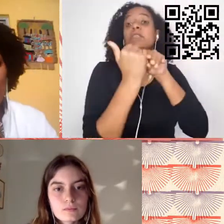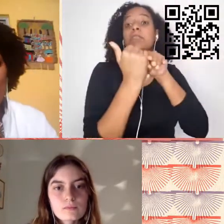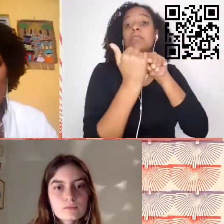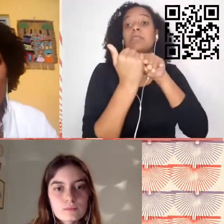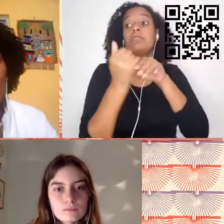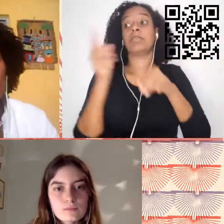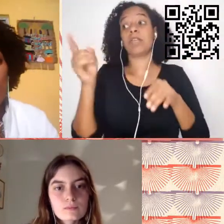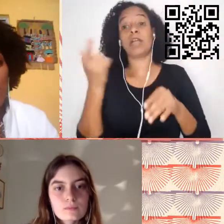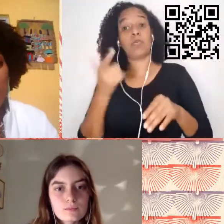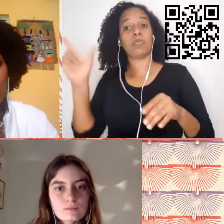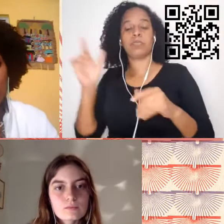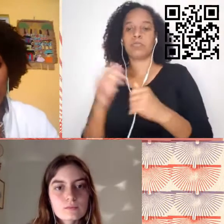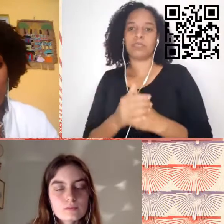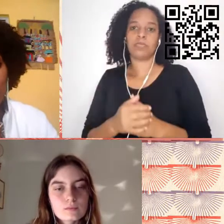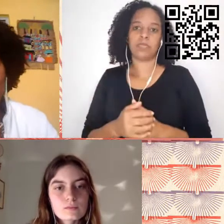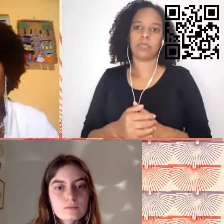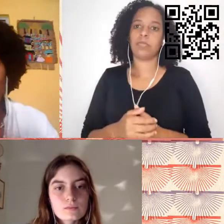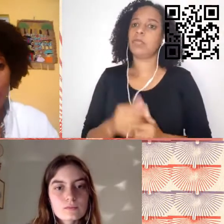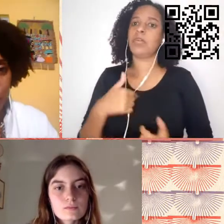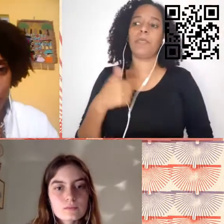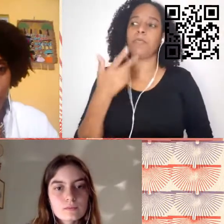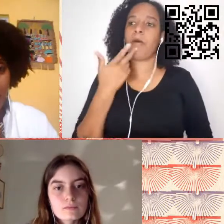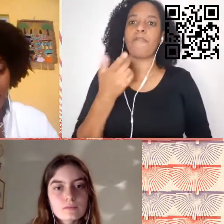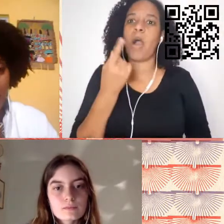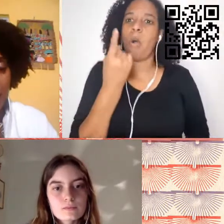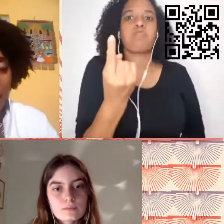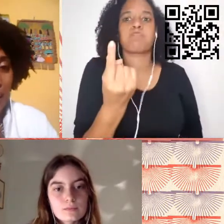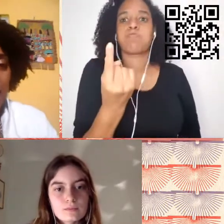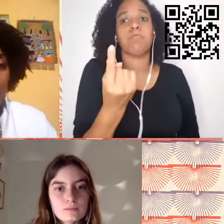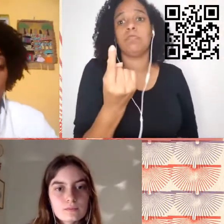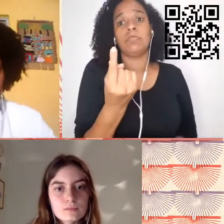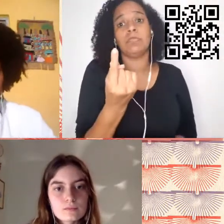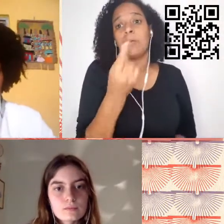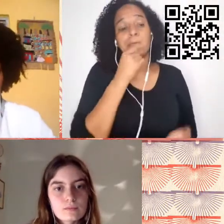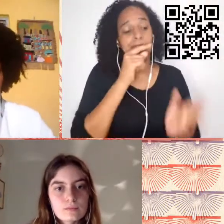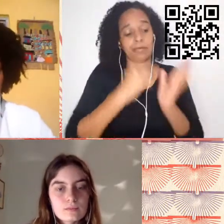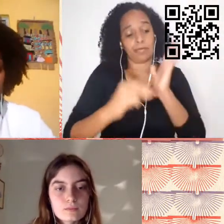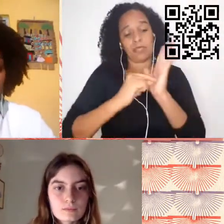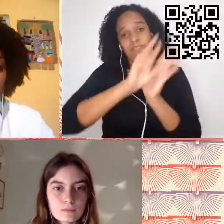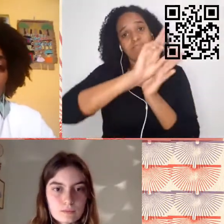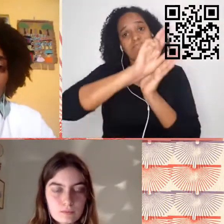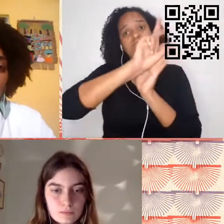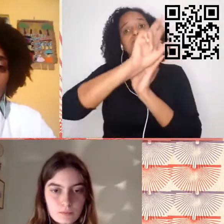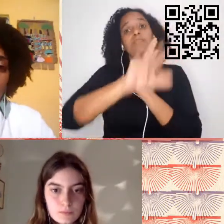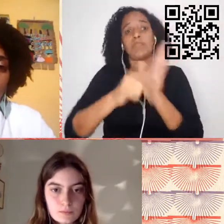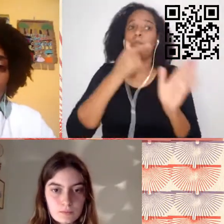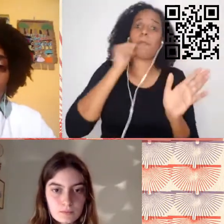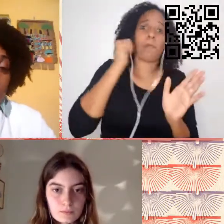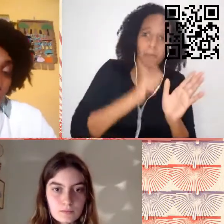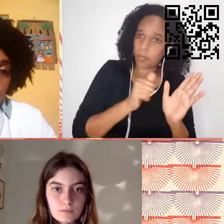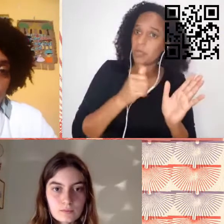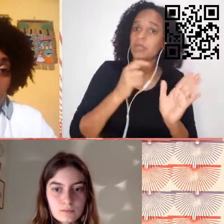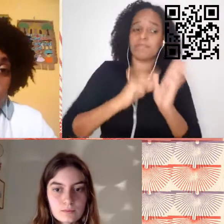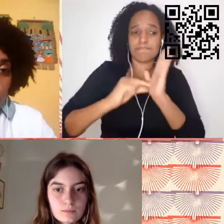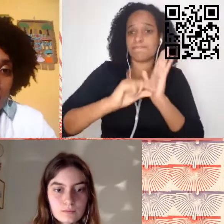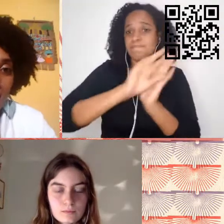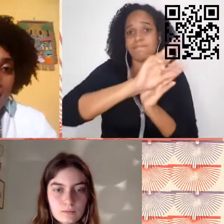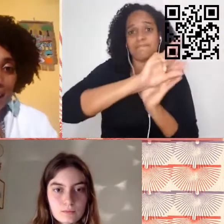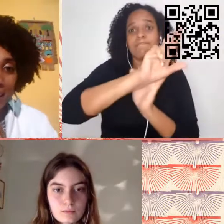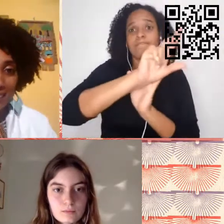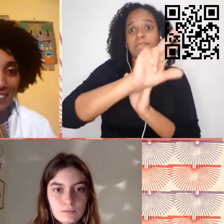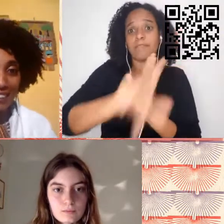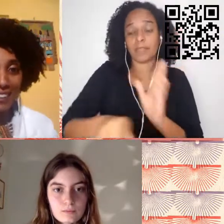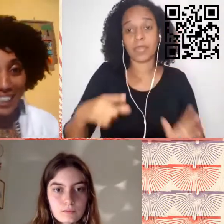eu não posso dizer qual é o estilo, porque eu tenho muitos autores aqui, autoras também, que inclusive tem